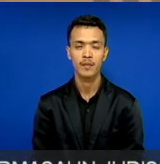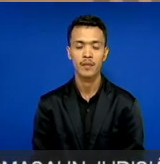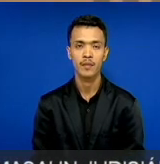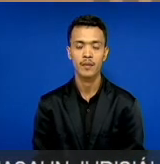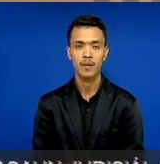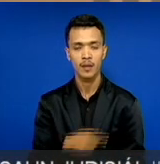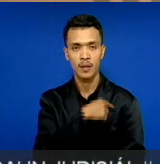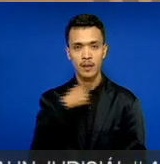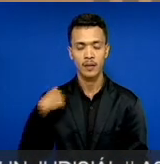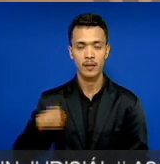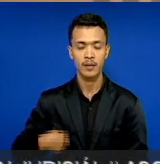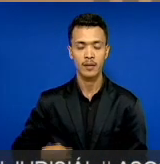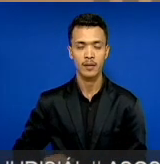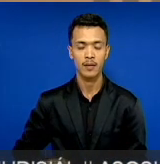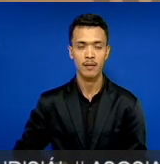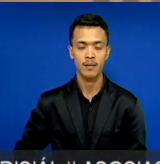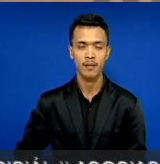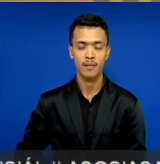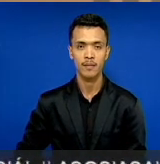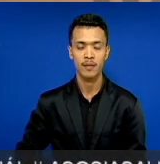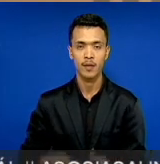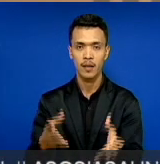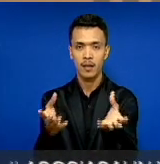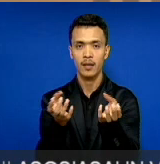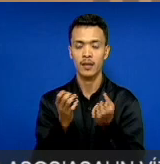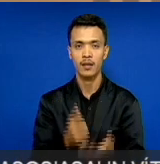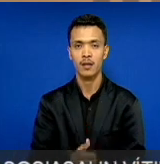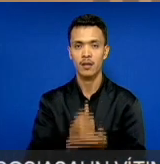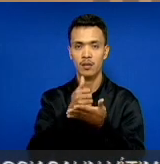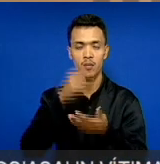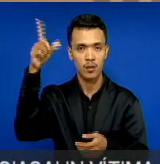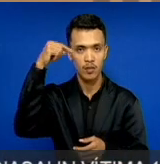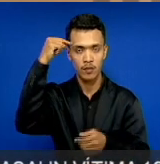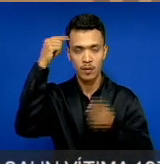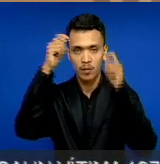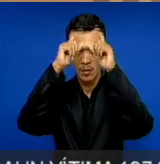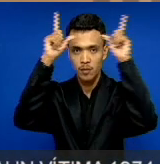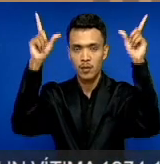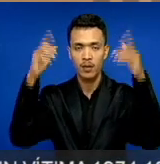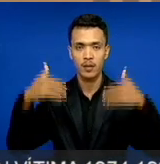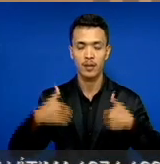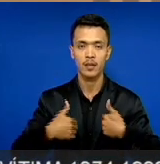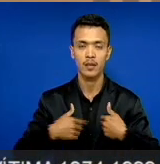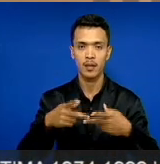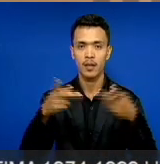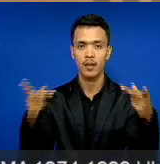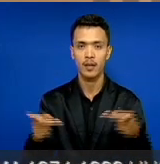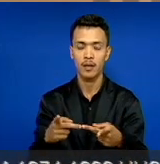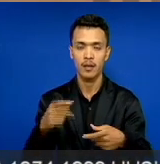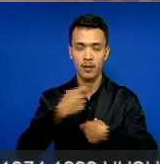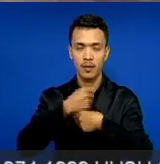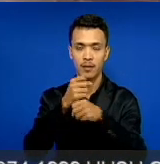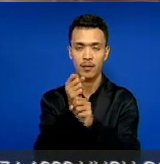Província Hunan, República Popular China, a cara que apoia o governo Timor-Leste e a área produção café.